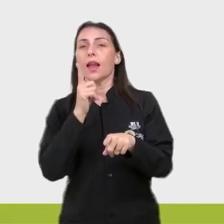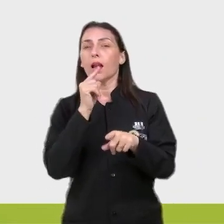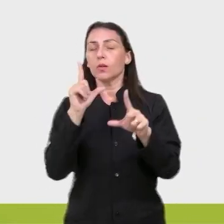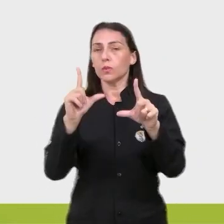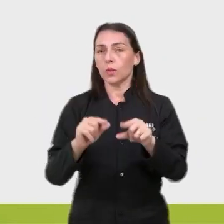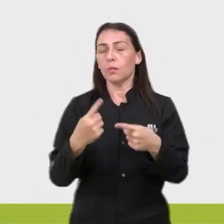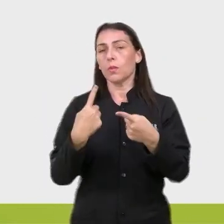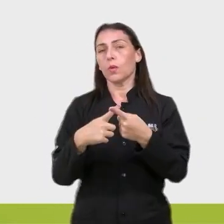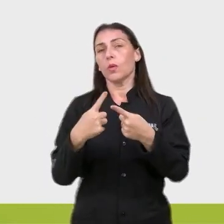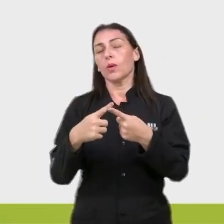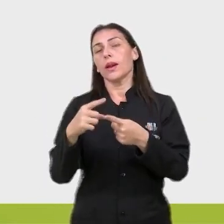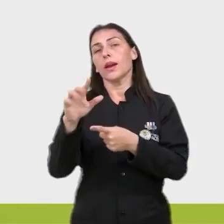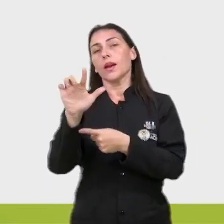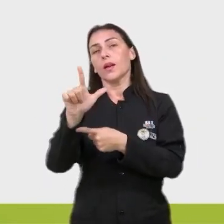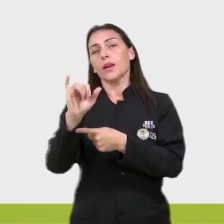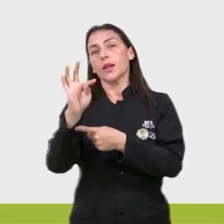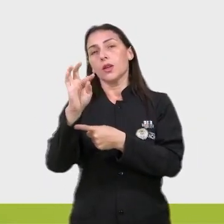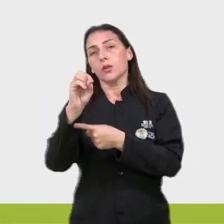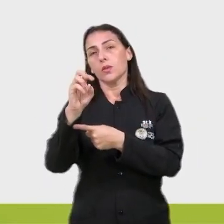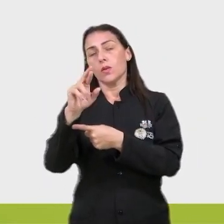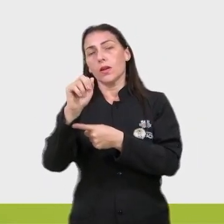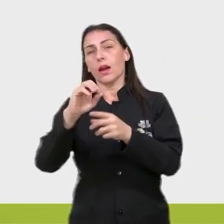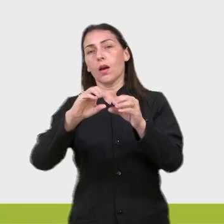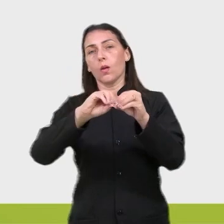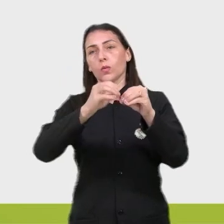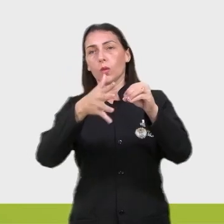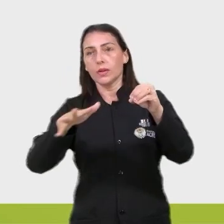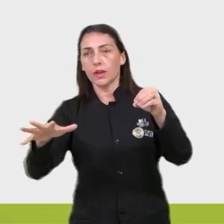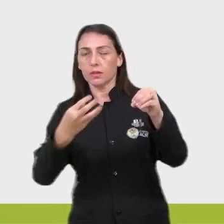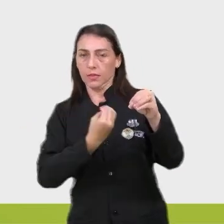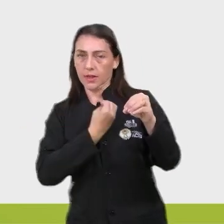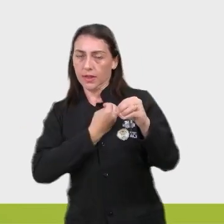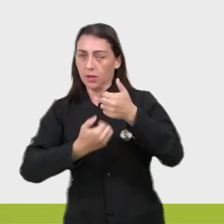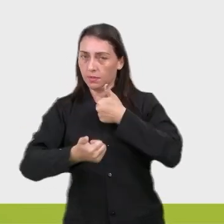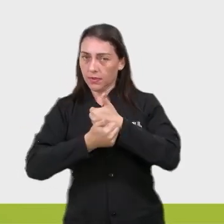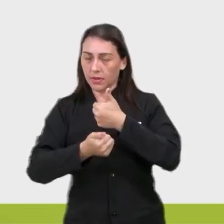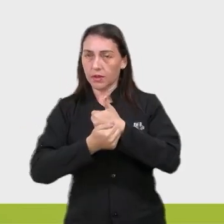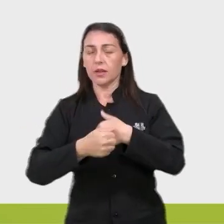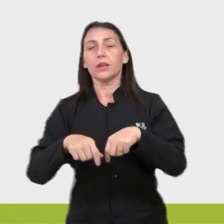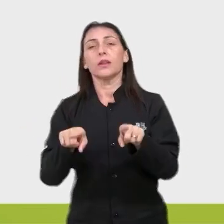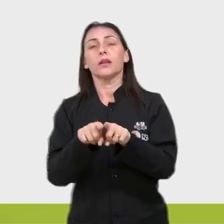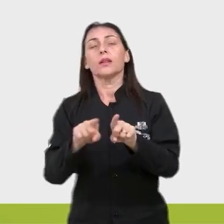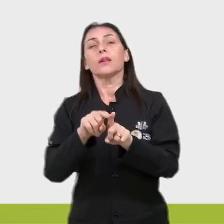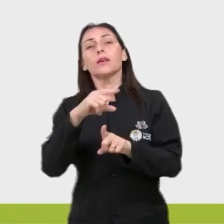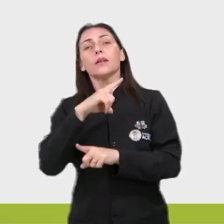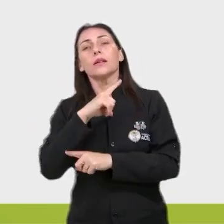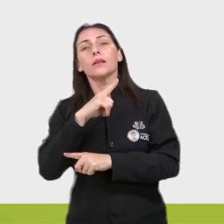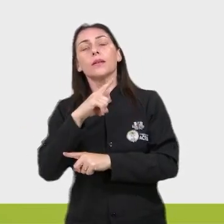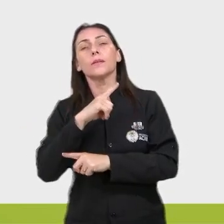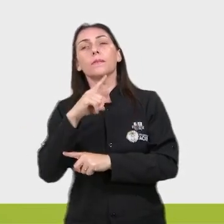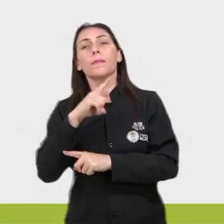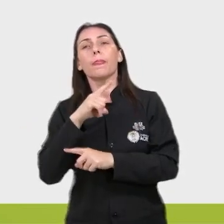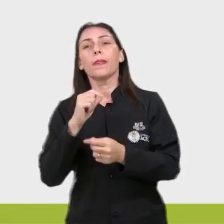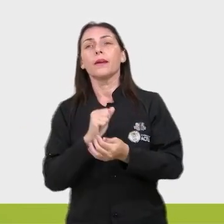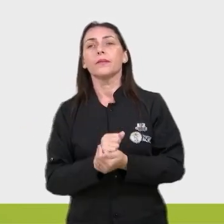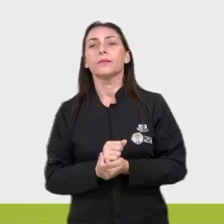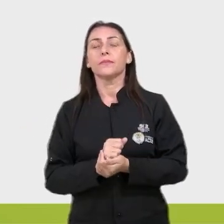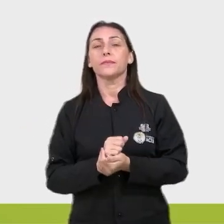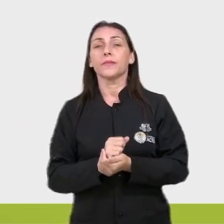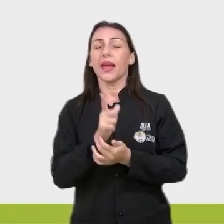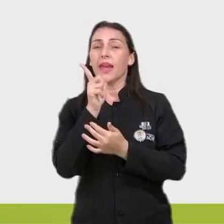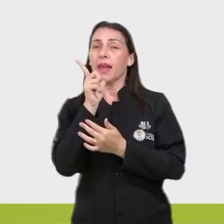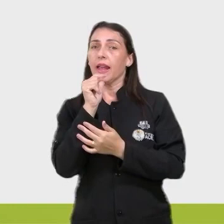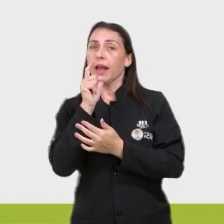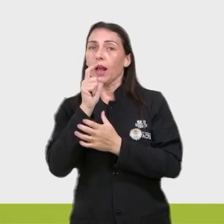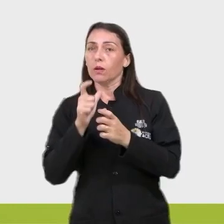do litoral, dessa água do oceano que traz a umidade para o continente. Tem uma ampla rede